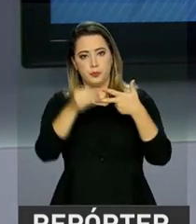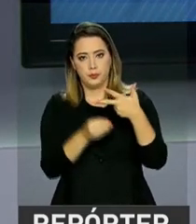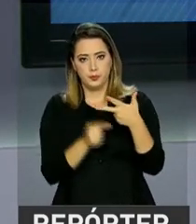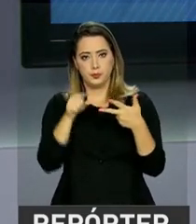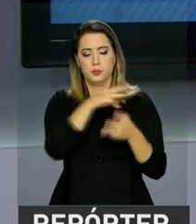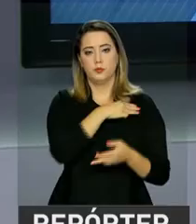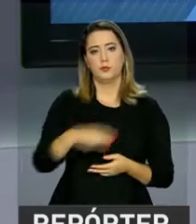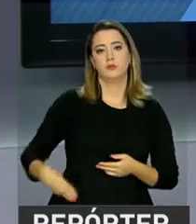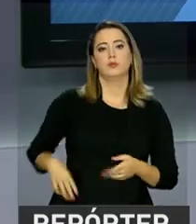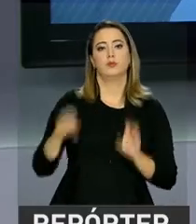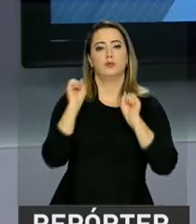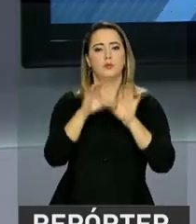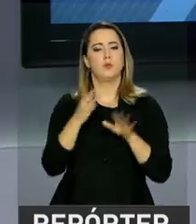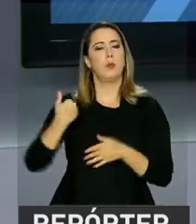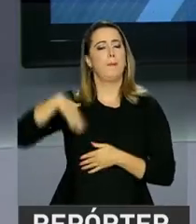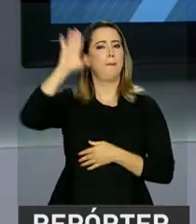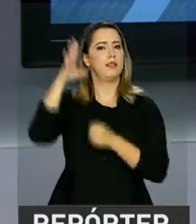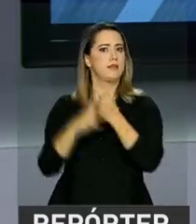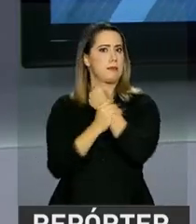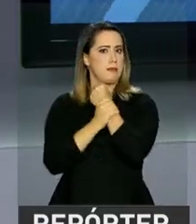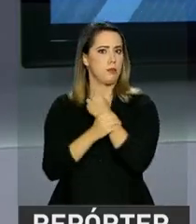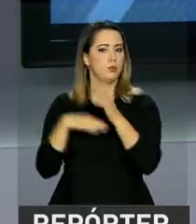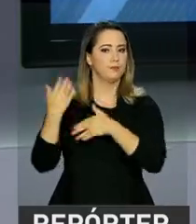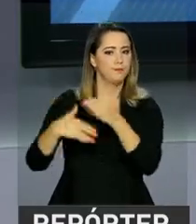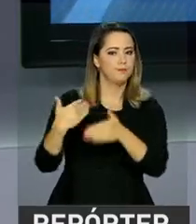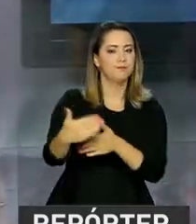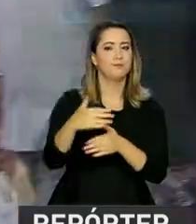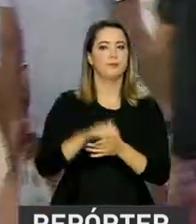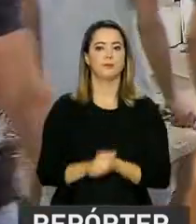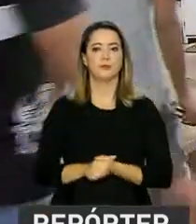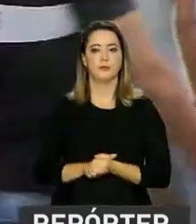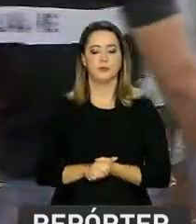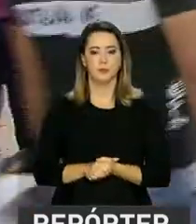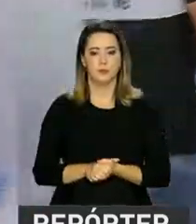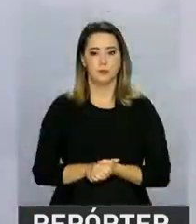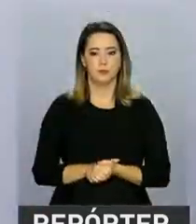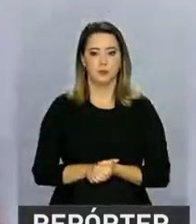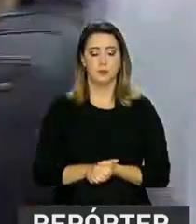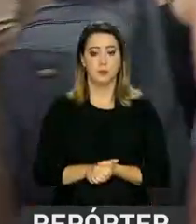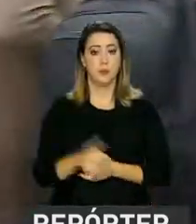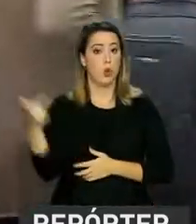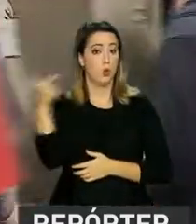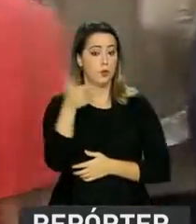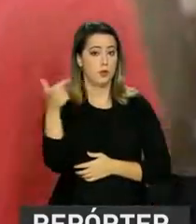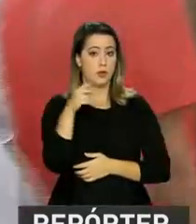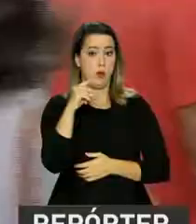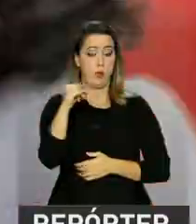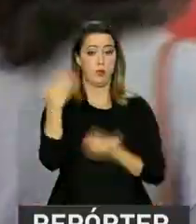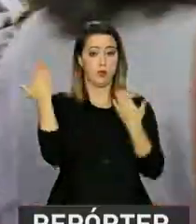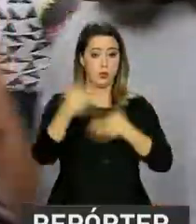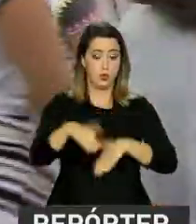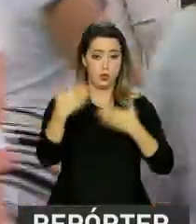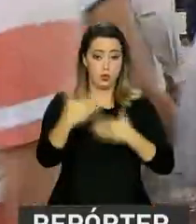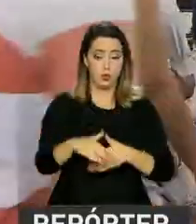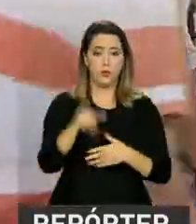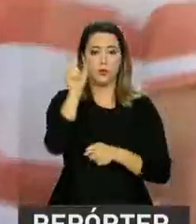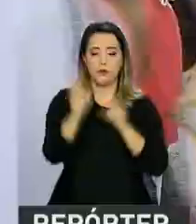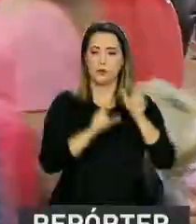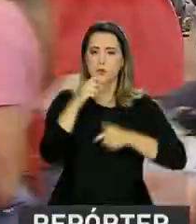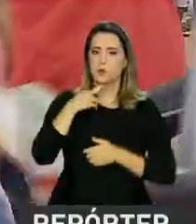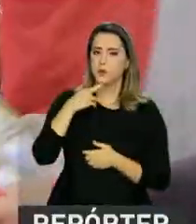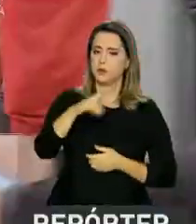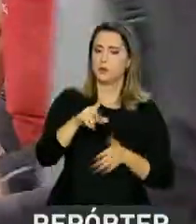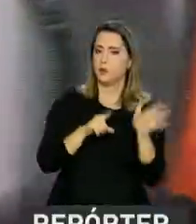ministro da Educação, foi o exame mais seguro dos últimos anos. No segundo dia de exame, os candidatos